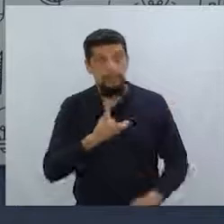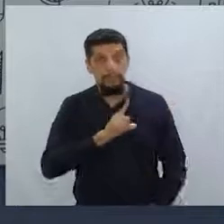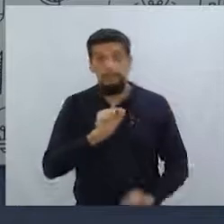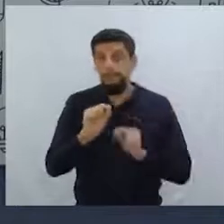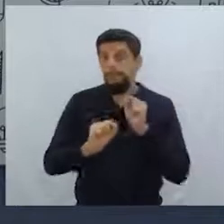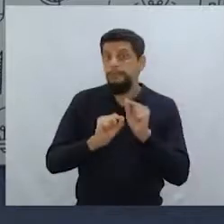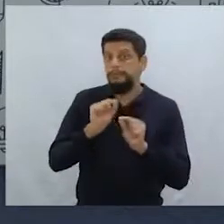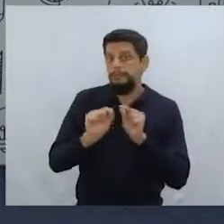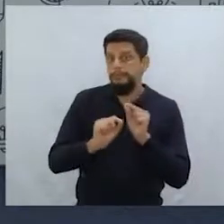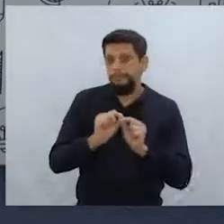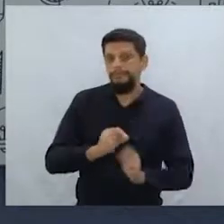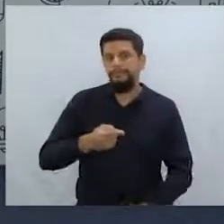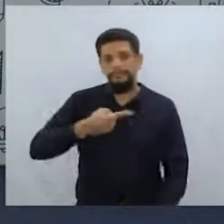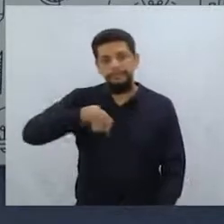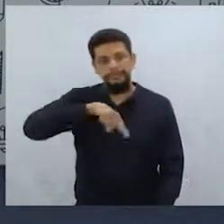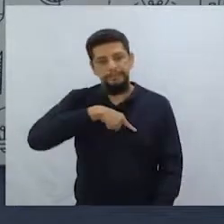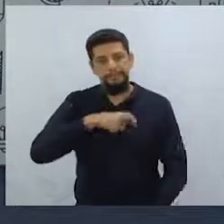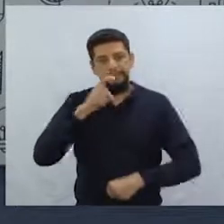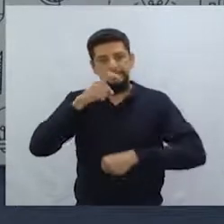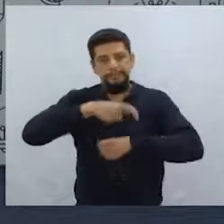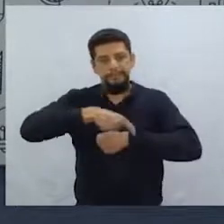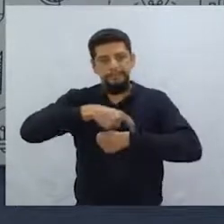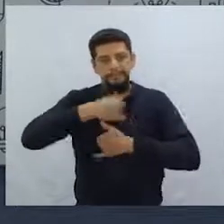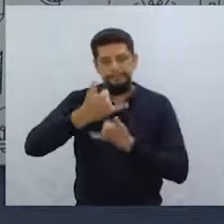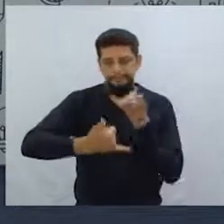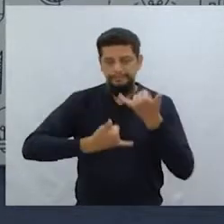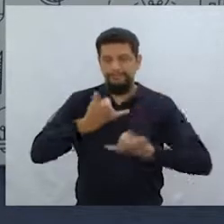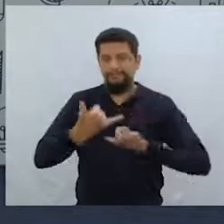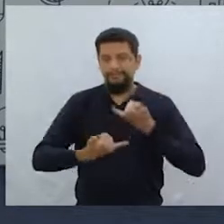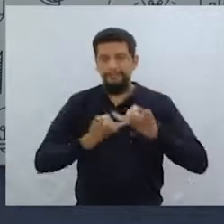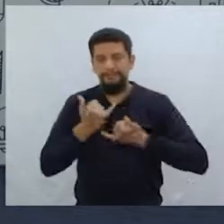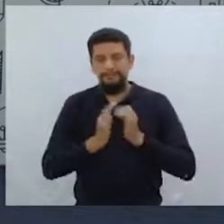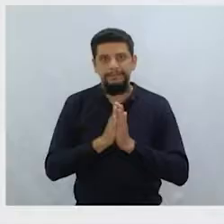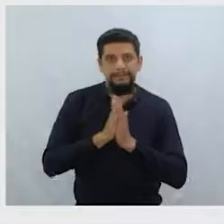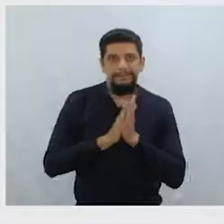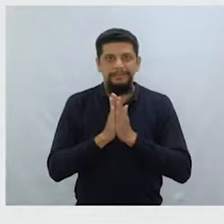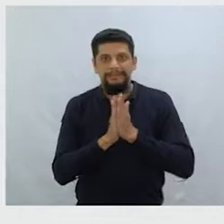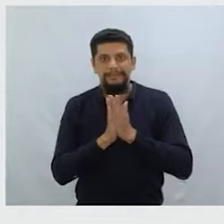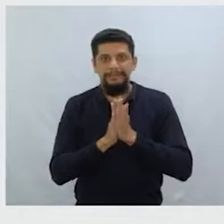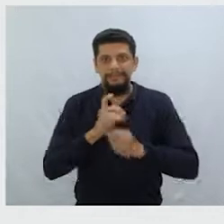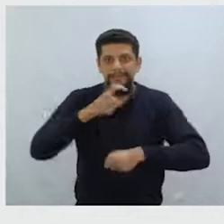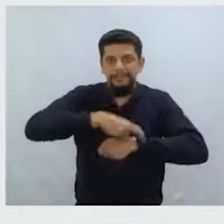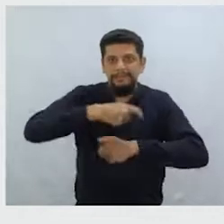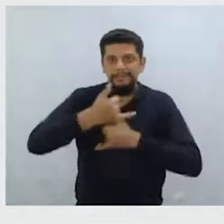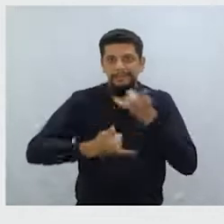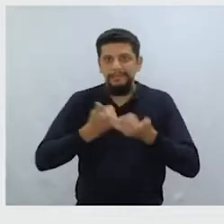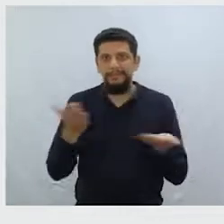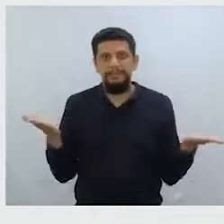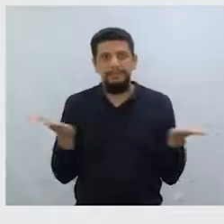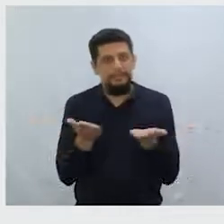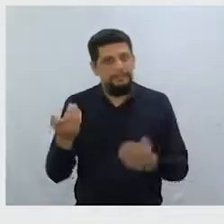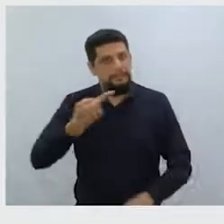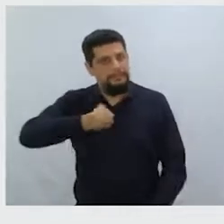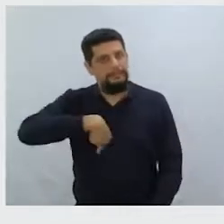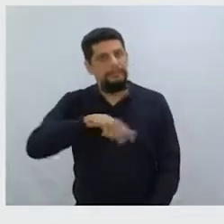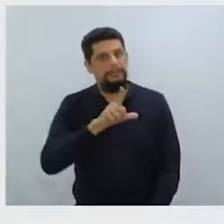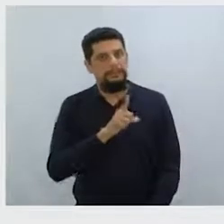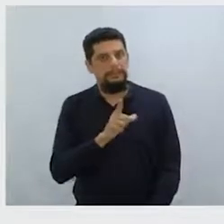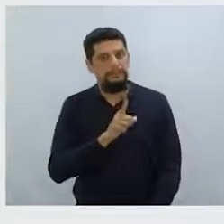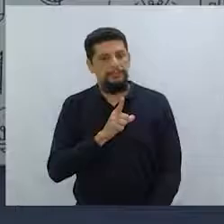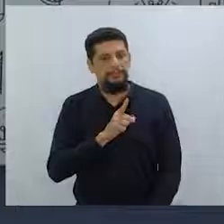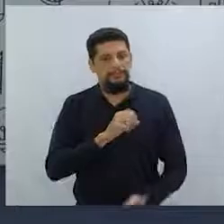atividades, nós teríamos o quê? A nossa hora de brincar. Para a nossa hora de brincar hoje,